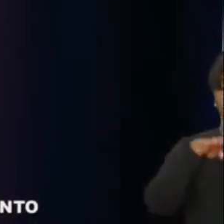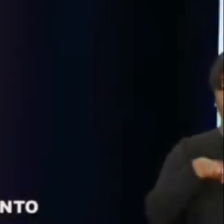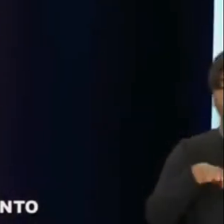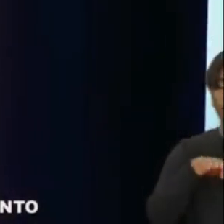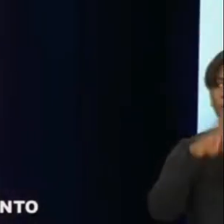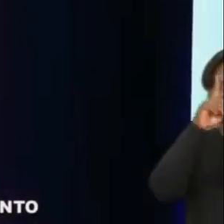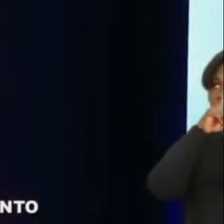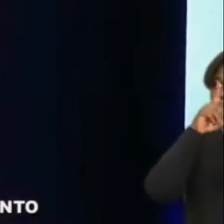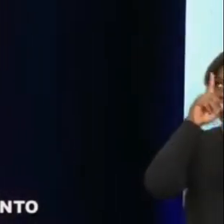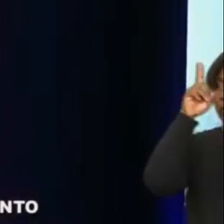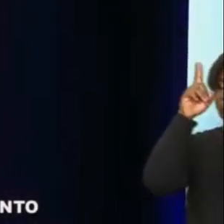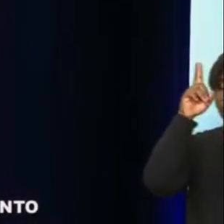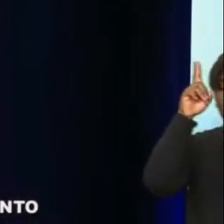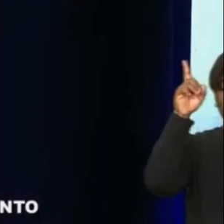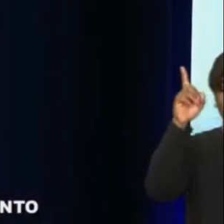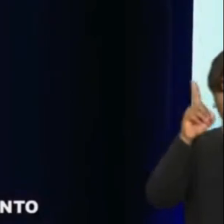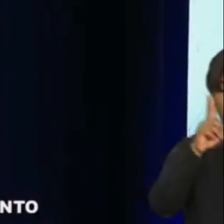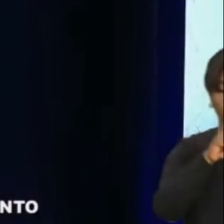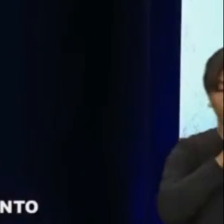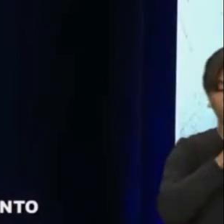Deus vai ser visto em você.